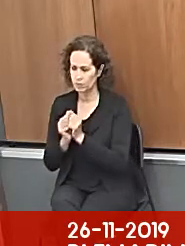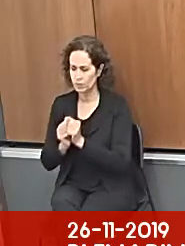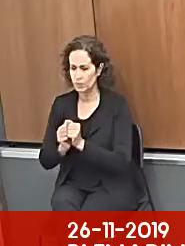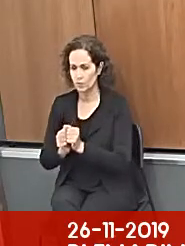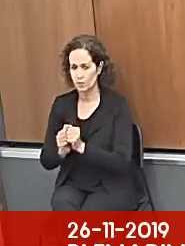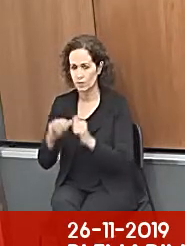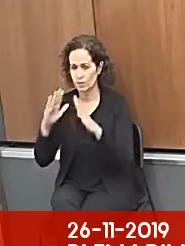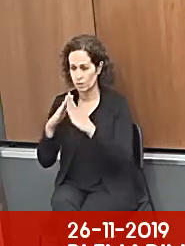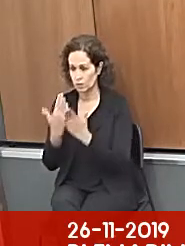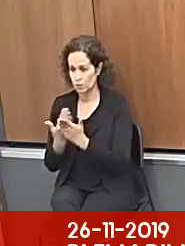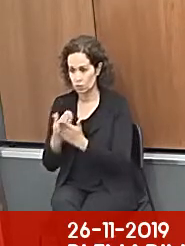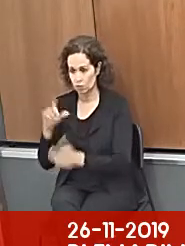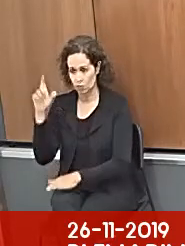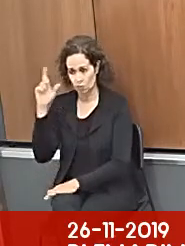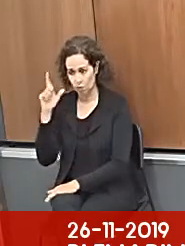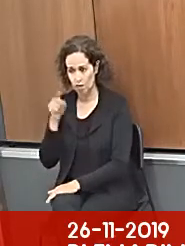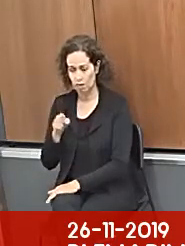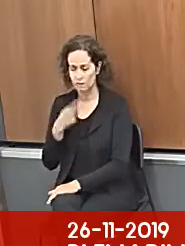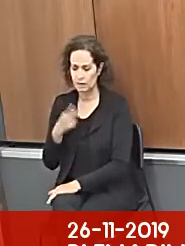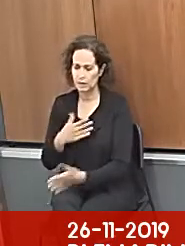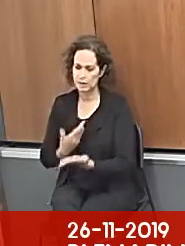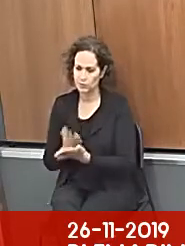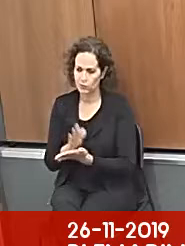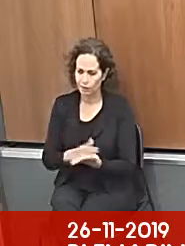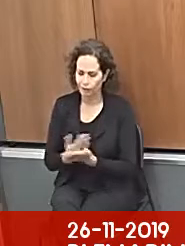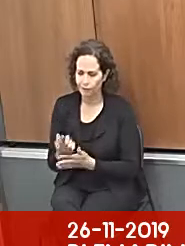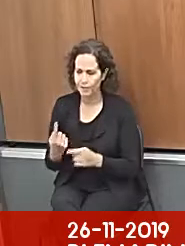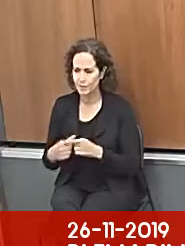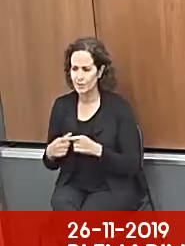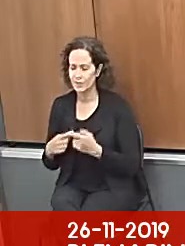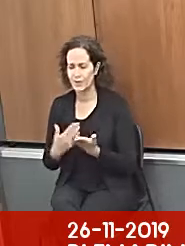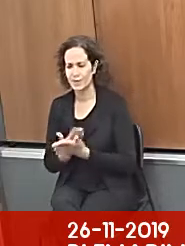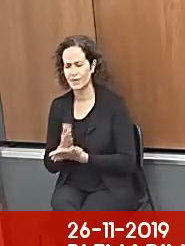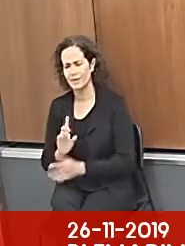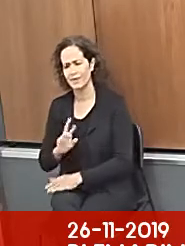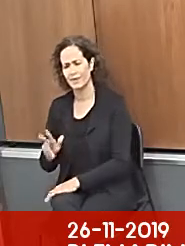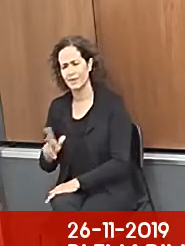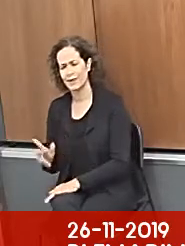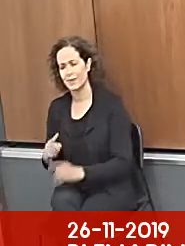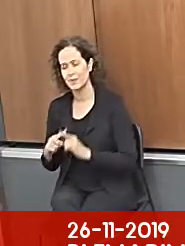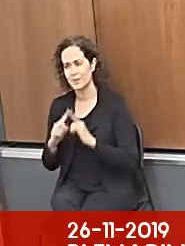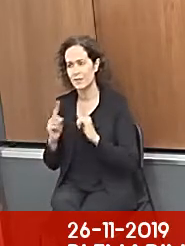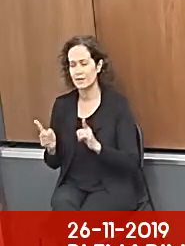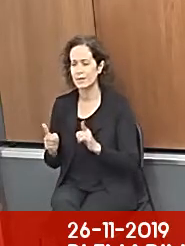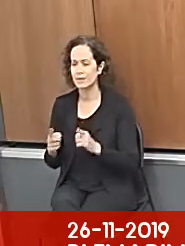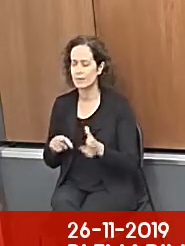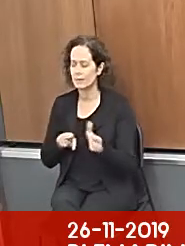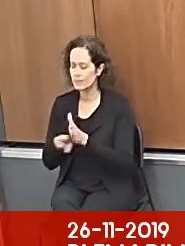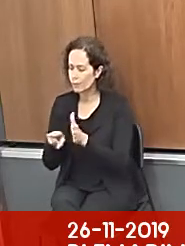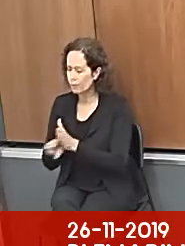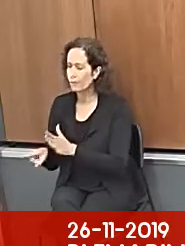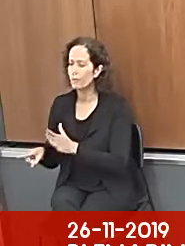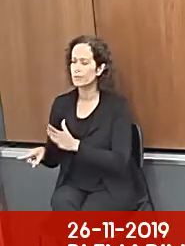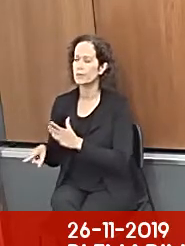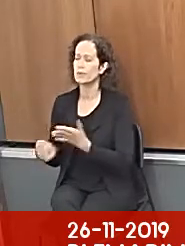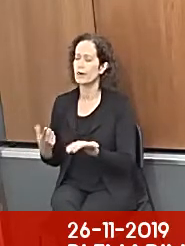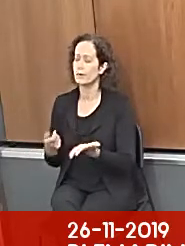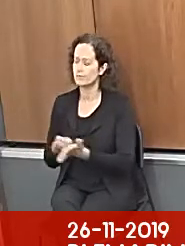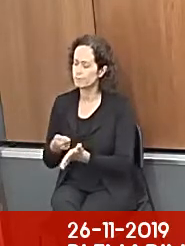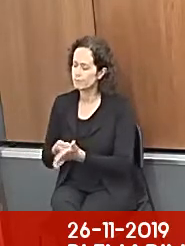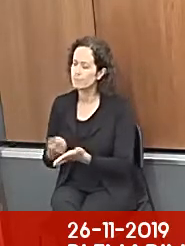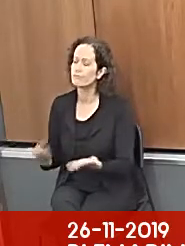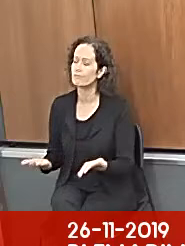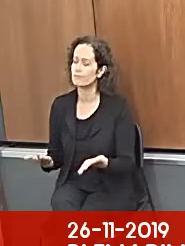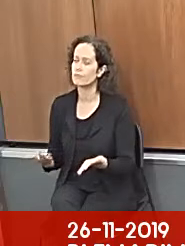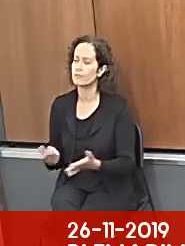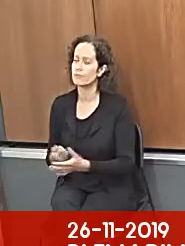Né? Quando ela fala que é chata, não é que ela é chata, é porque ela sempre está querendo saber, perguntar. Né? E o que eu